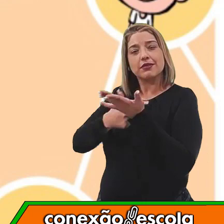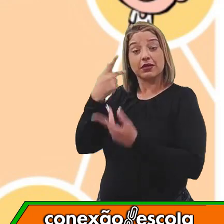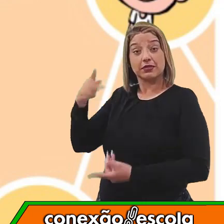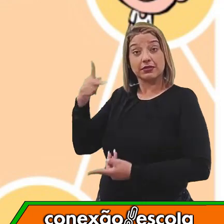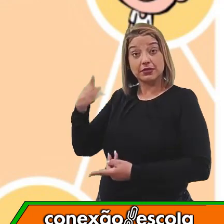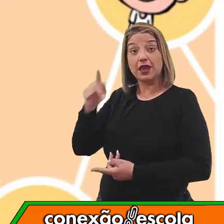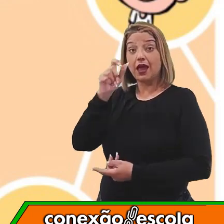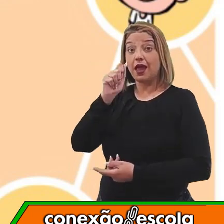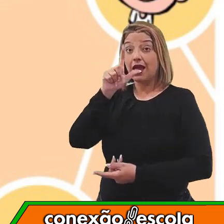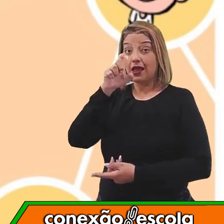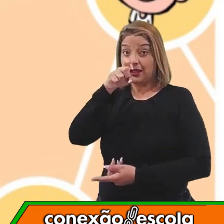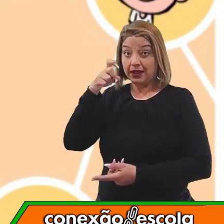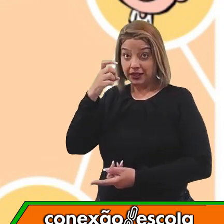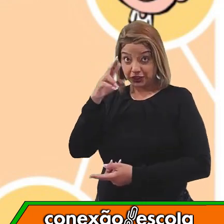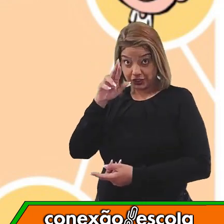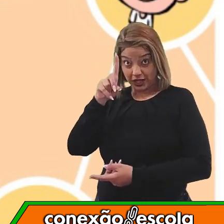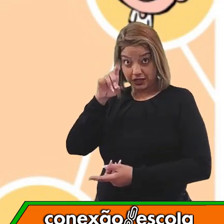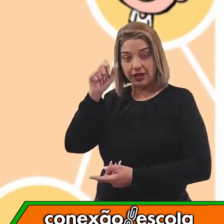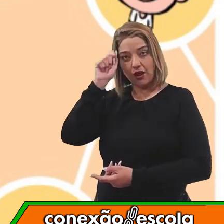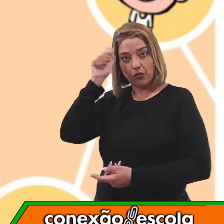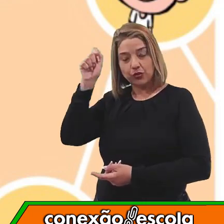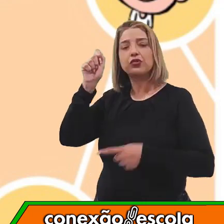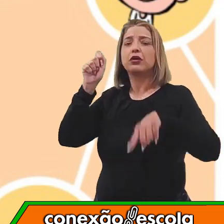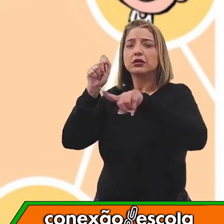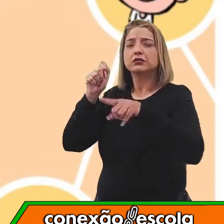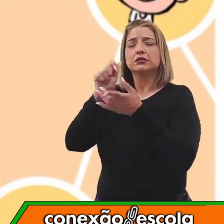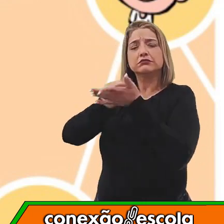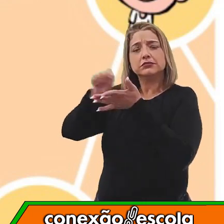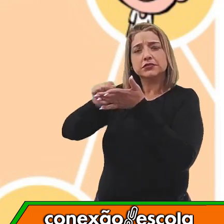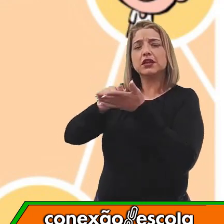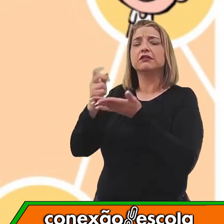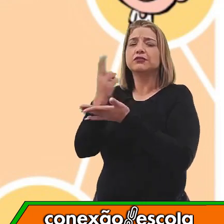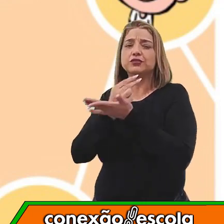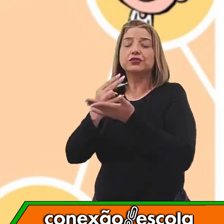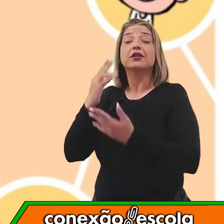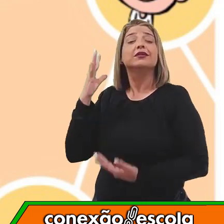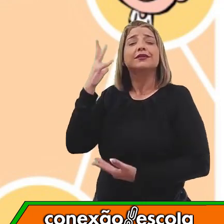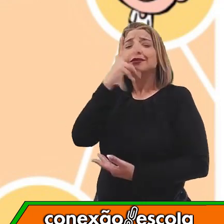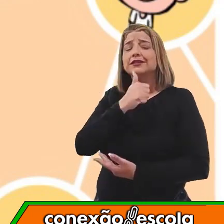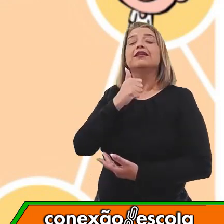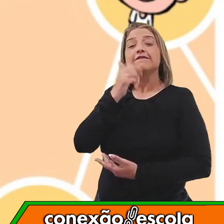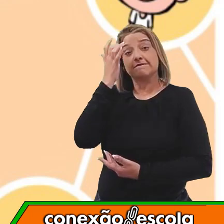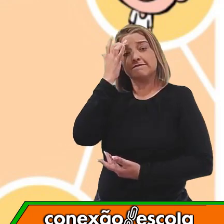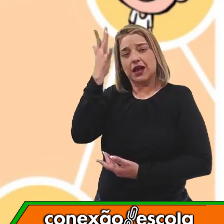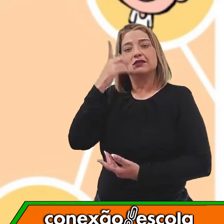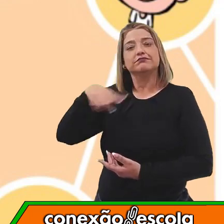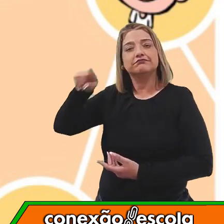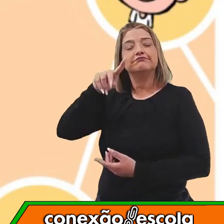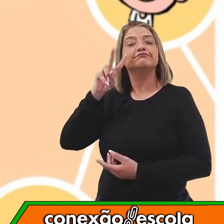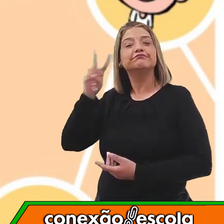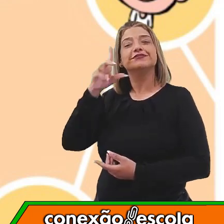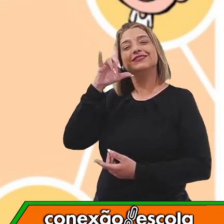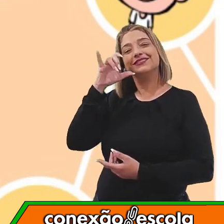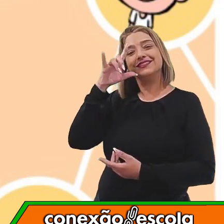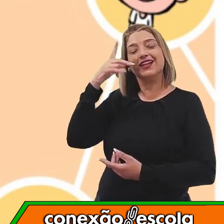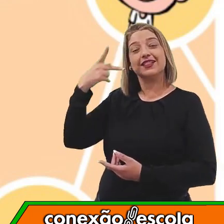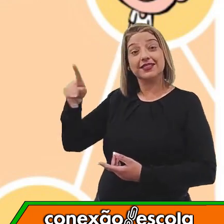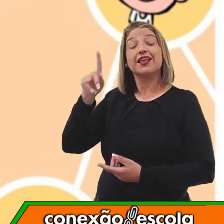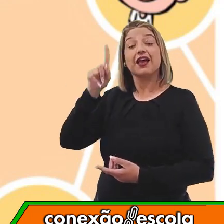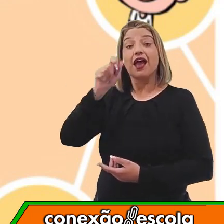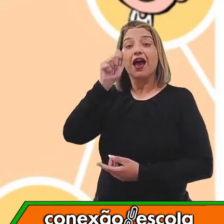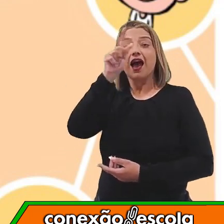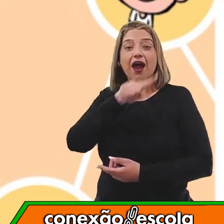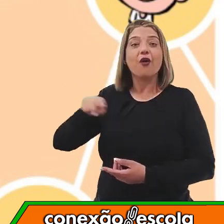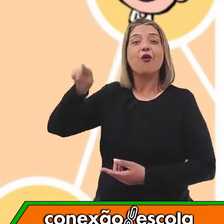autor Alexandre Rampazzo escreve e ilustra, é muito fácil. Faz uma visita lá no Instagram dele, é @alerampazzo, isso